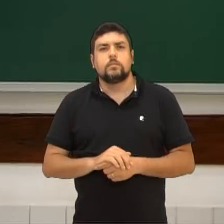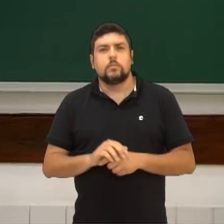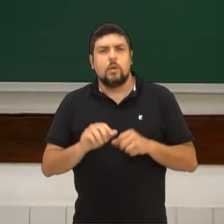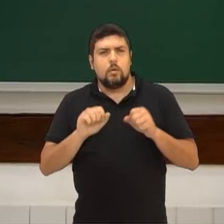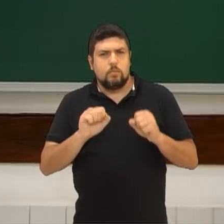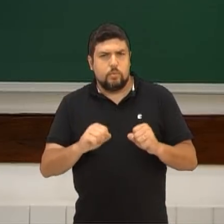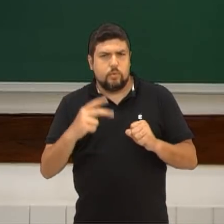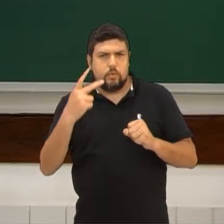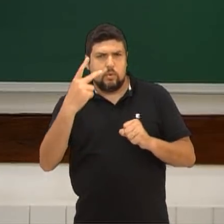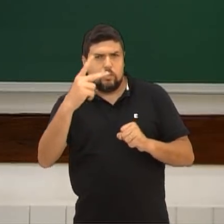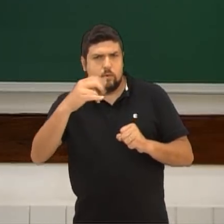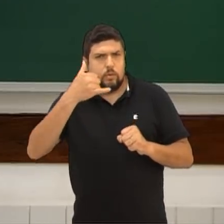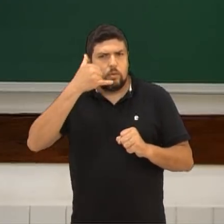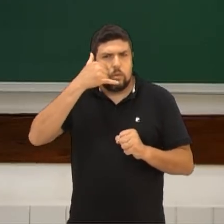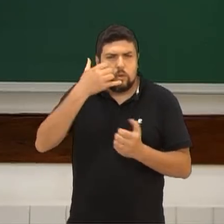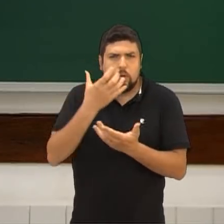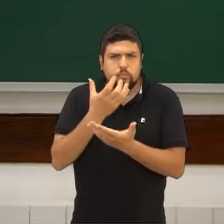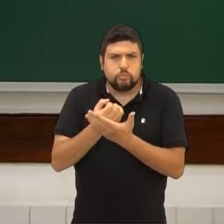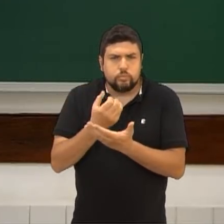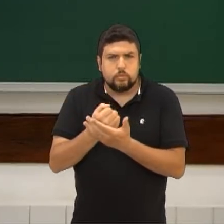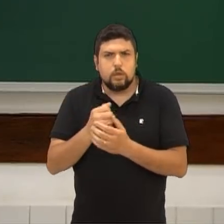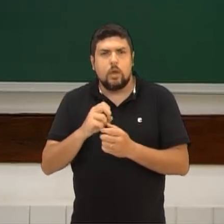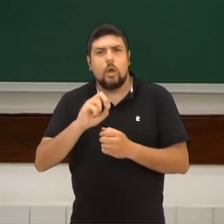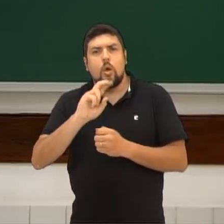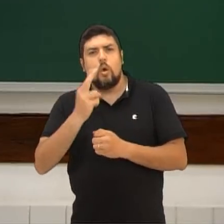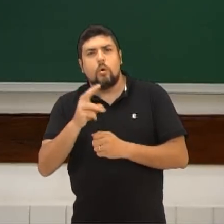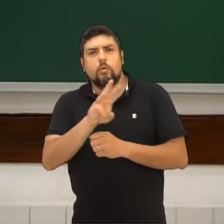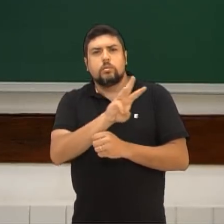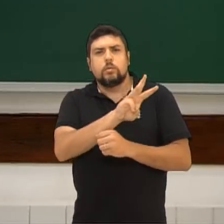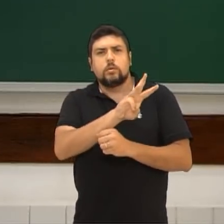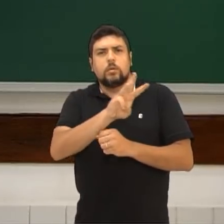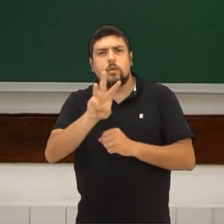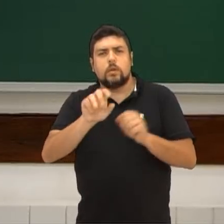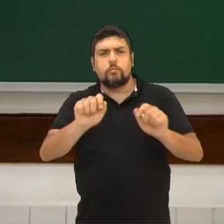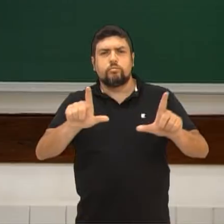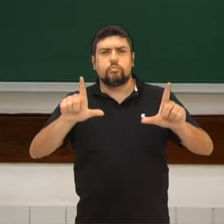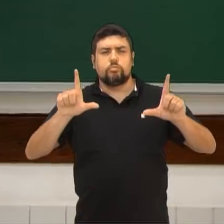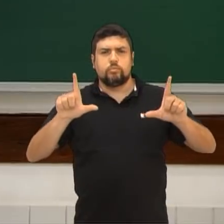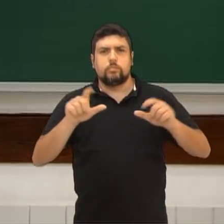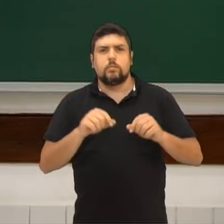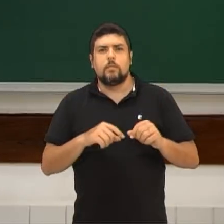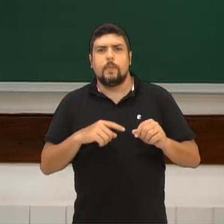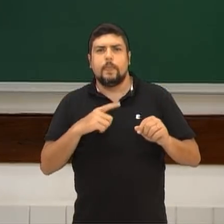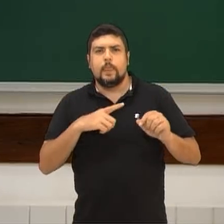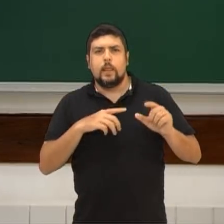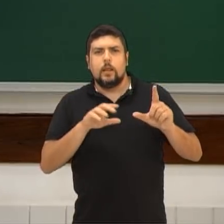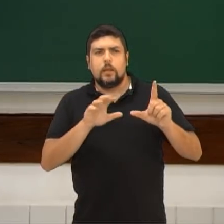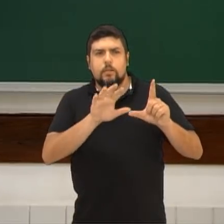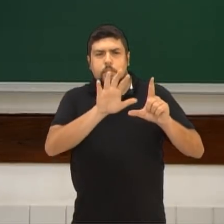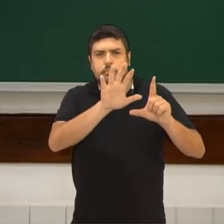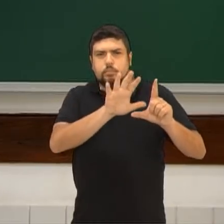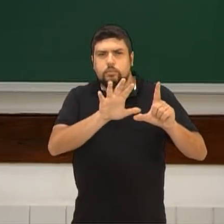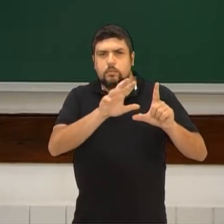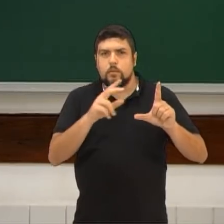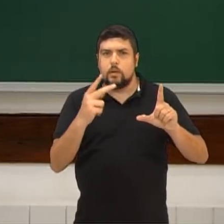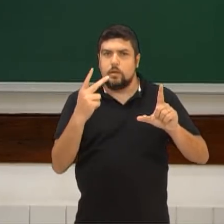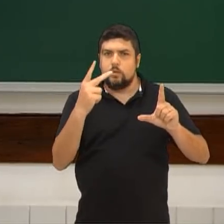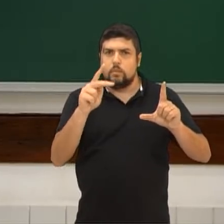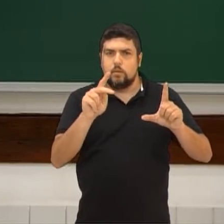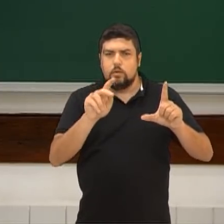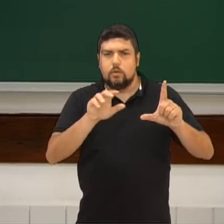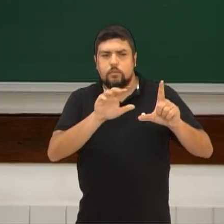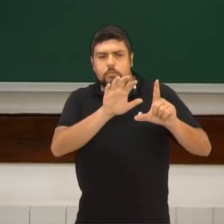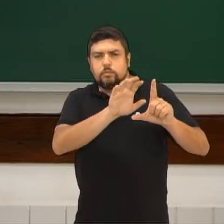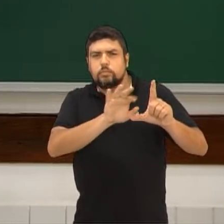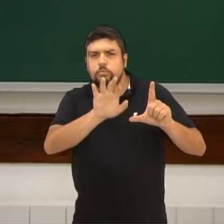seu celular, pode acessar o site. Na tela de vocês está aparecendo um código de barra, um QR Code. Apontando